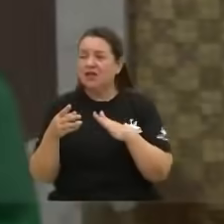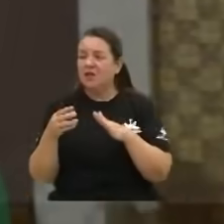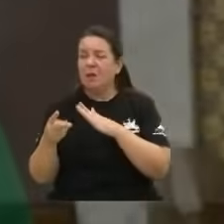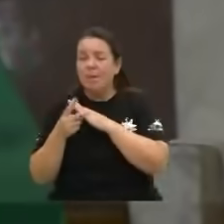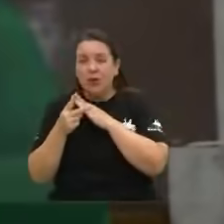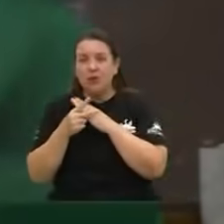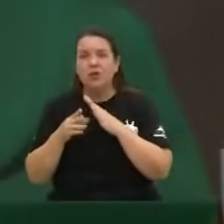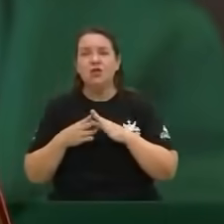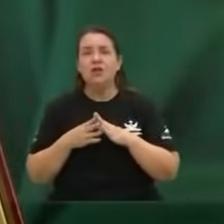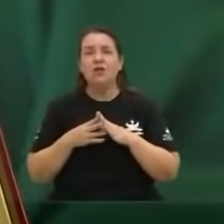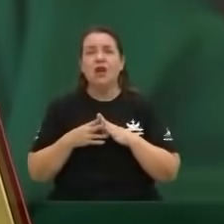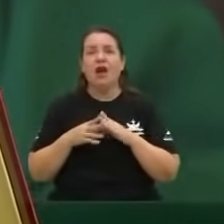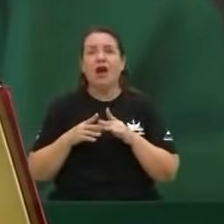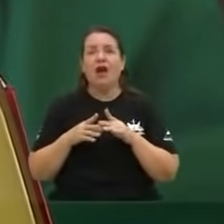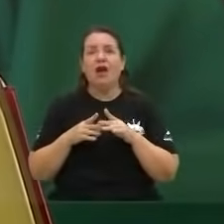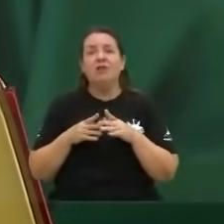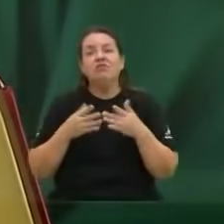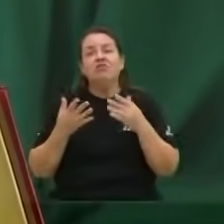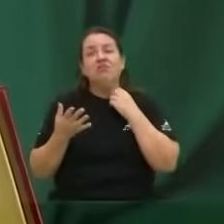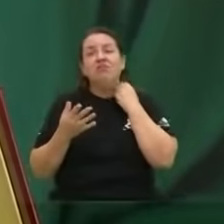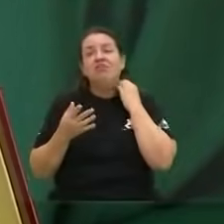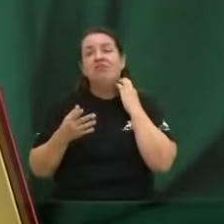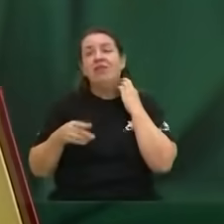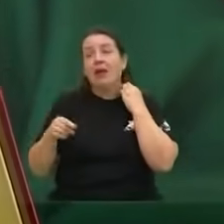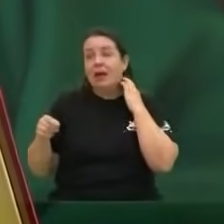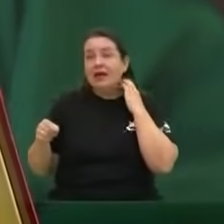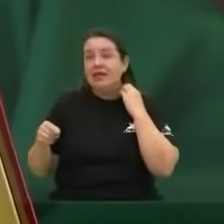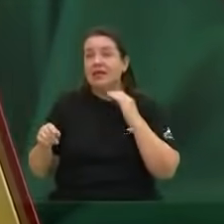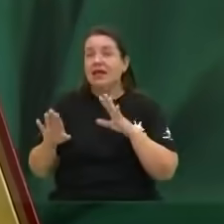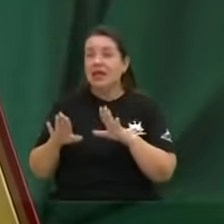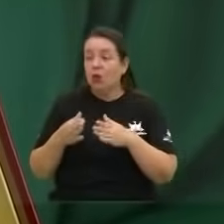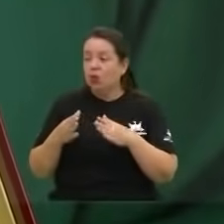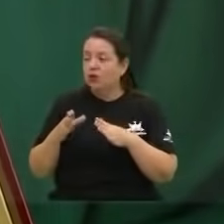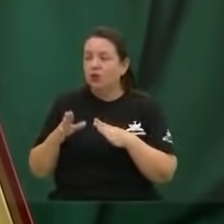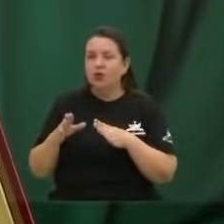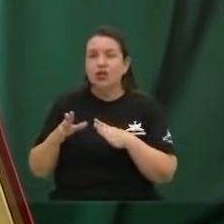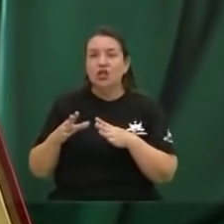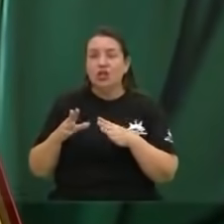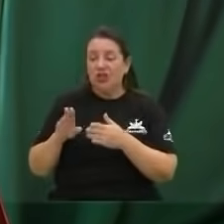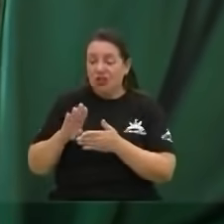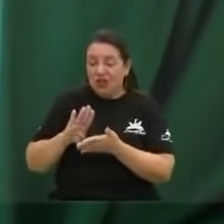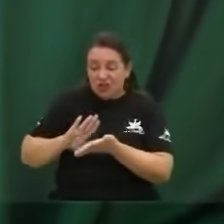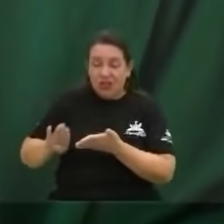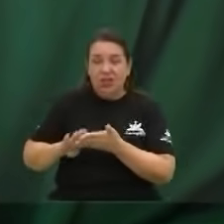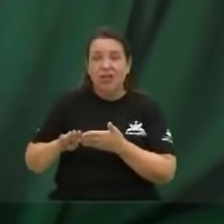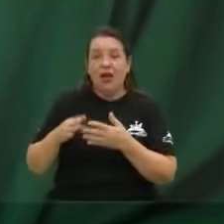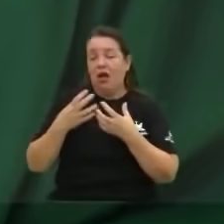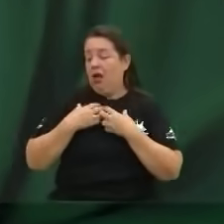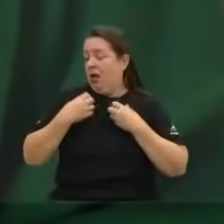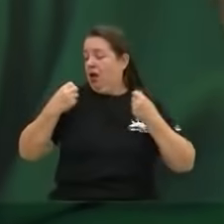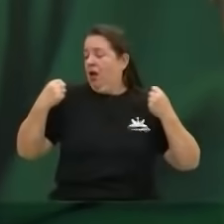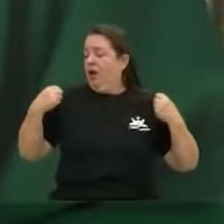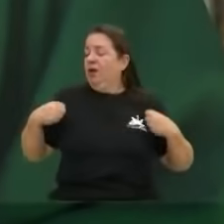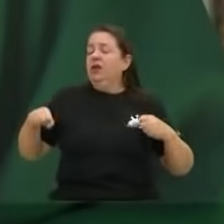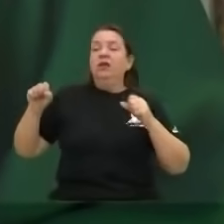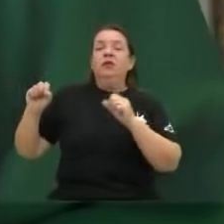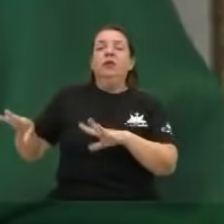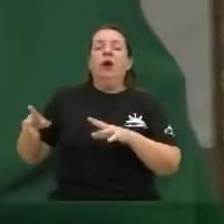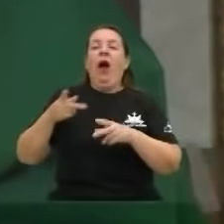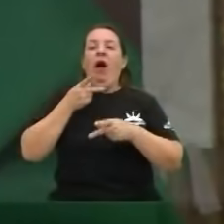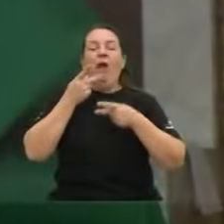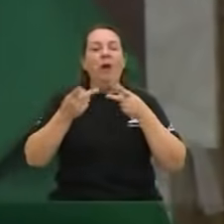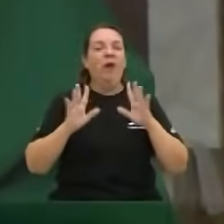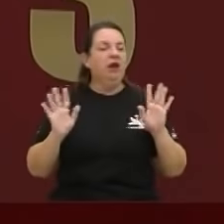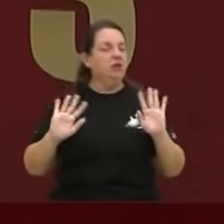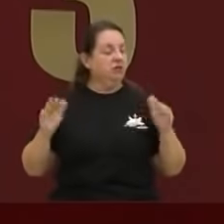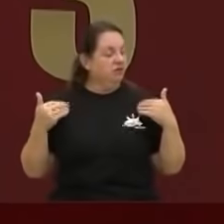Quando ele joga aquele guarda, quebra-pó, guarda, protege o frio, ele está dizendo,